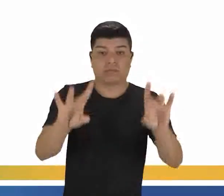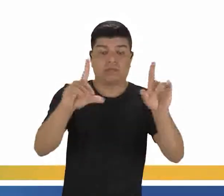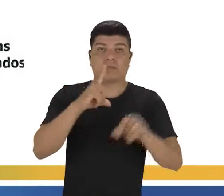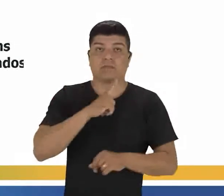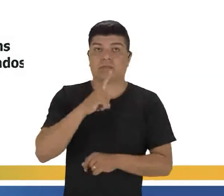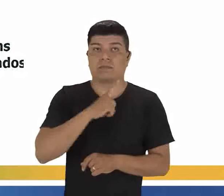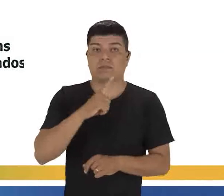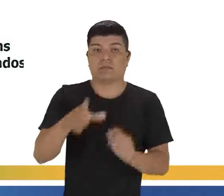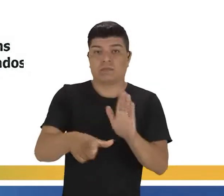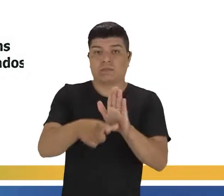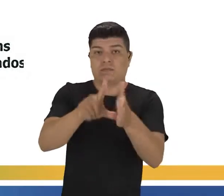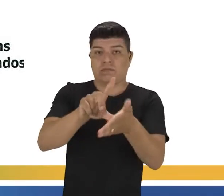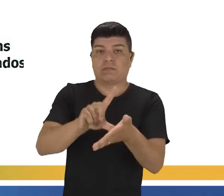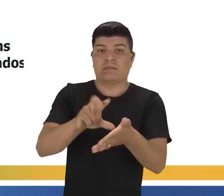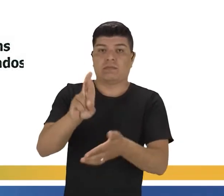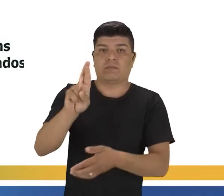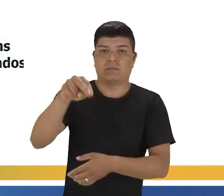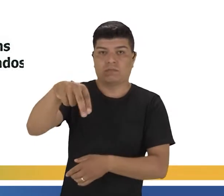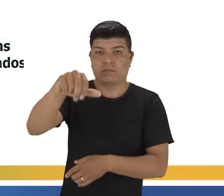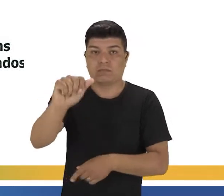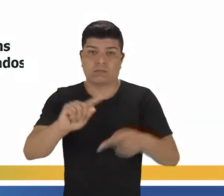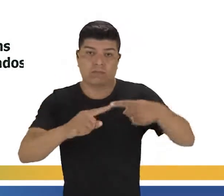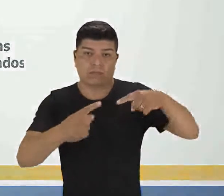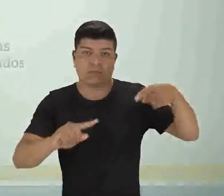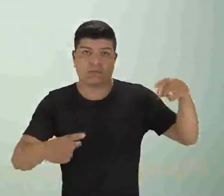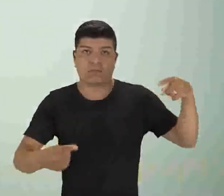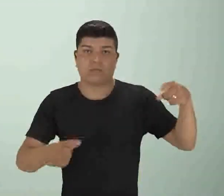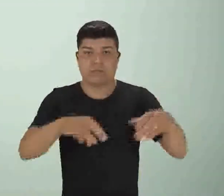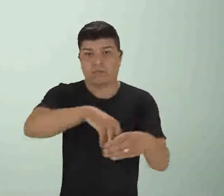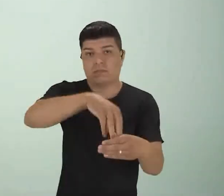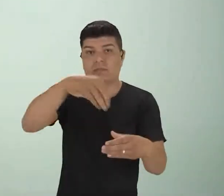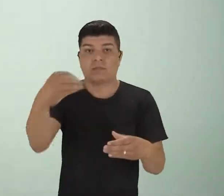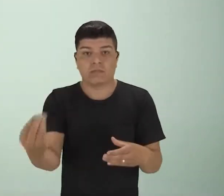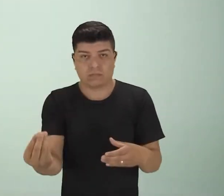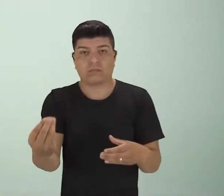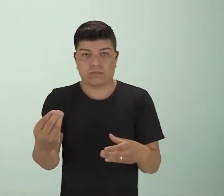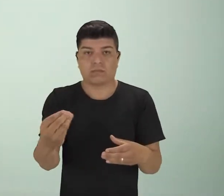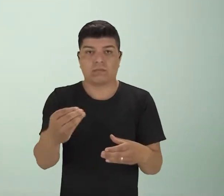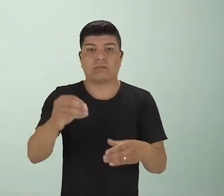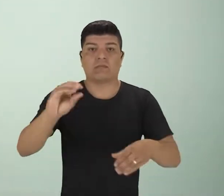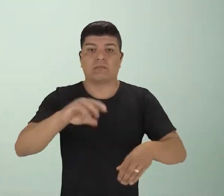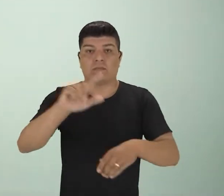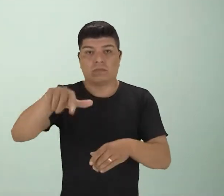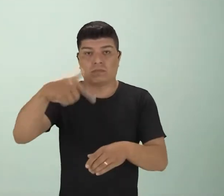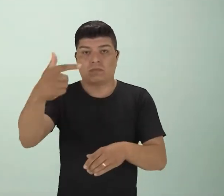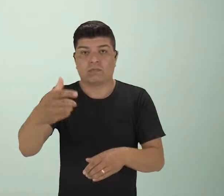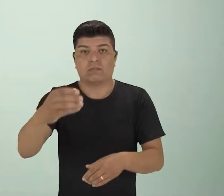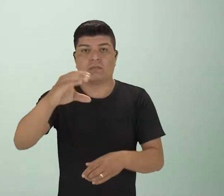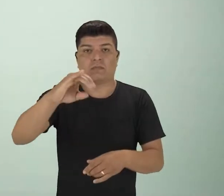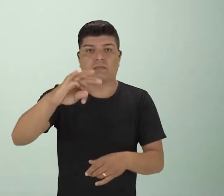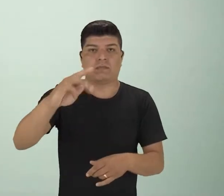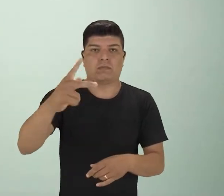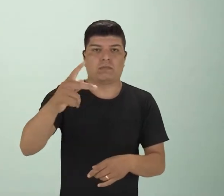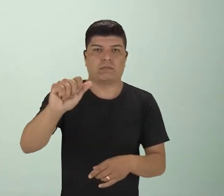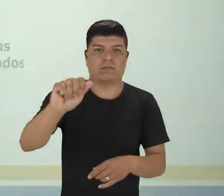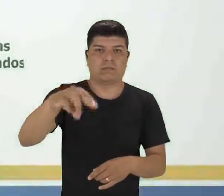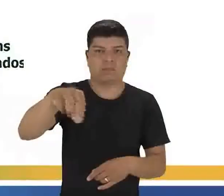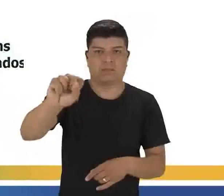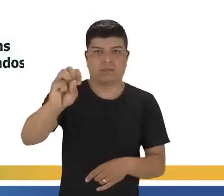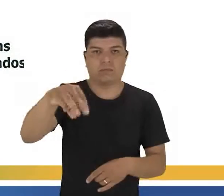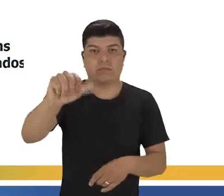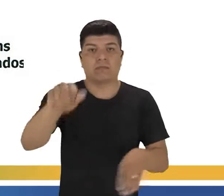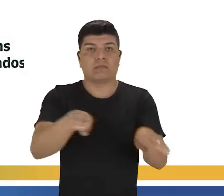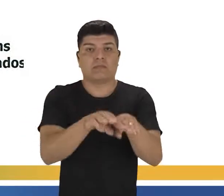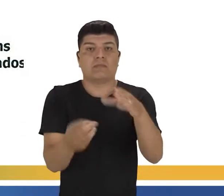do RNA sair para fora, né, do núcleo e para o citoplasma, nós vamos ter, vocês podem ver no slide,